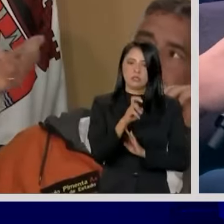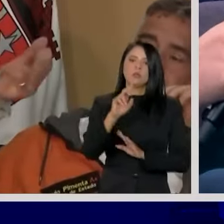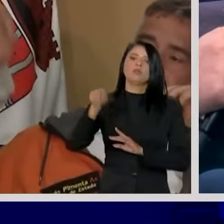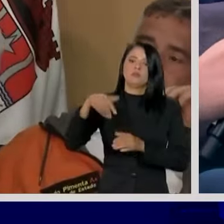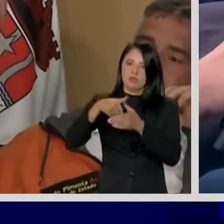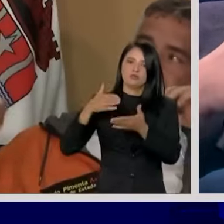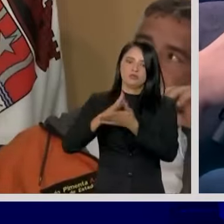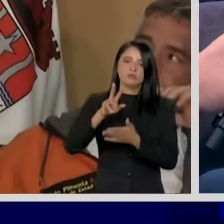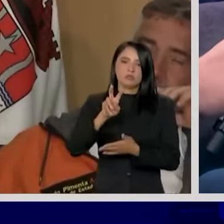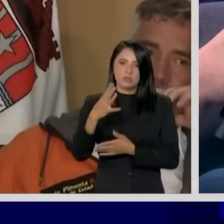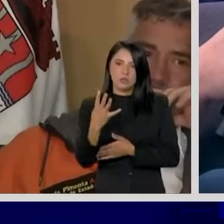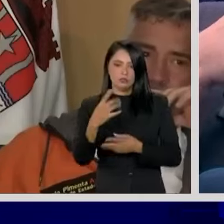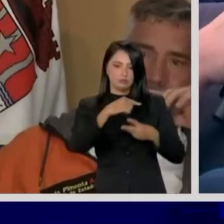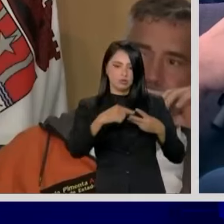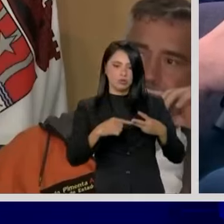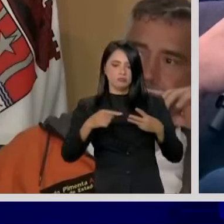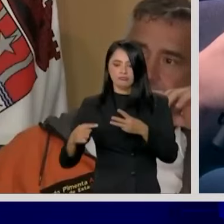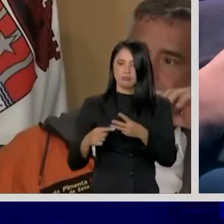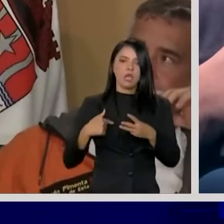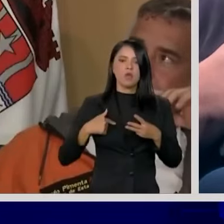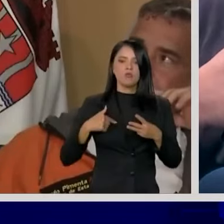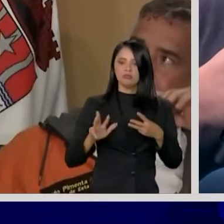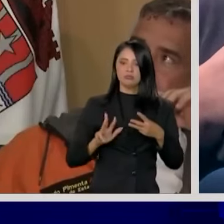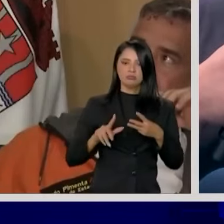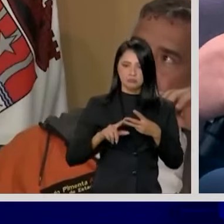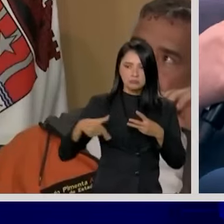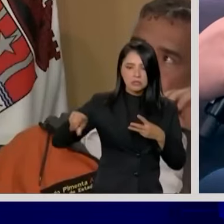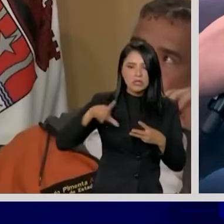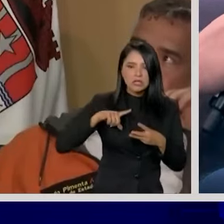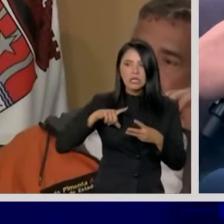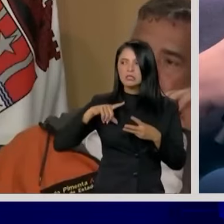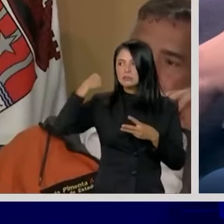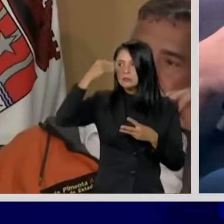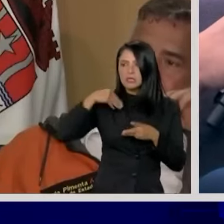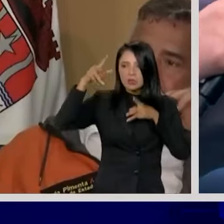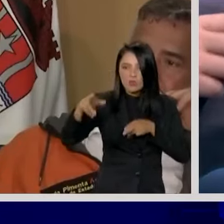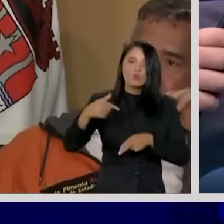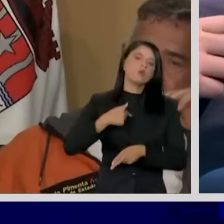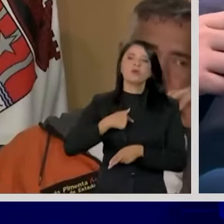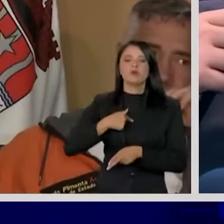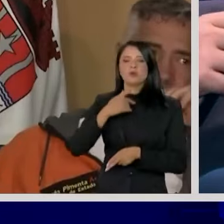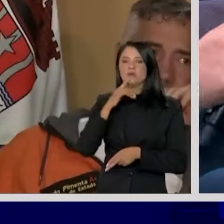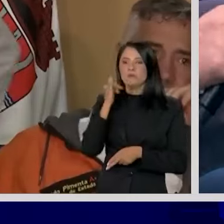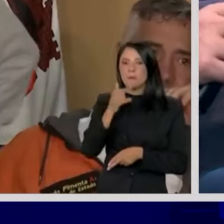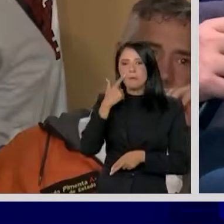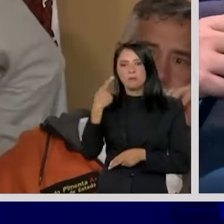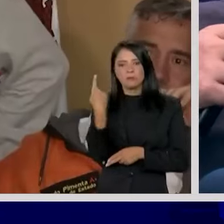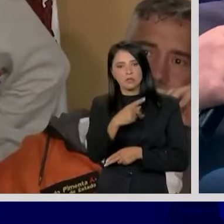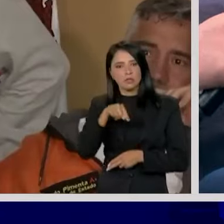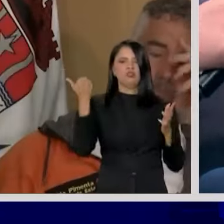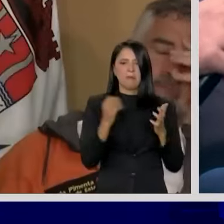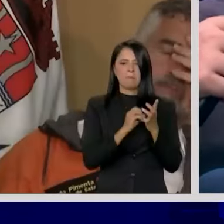visão completamente deturpada, ainda mais do ponto de vista de problemas. Ora, o próprio Fernando